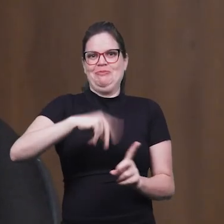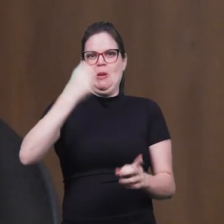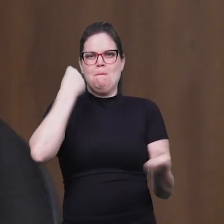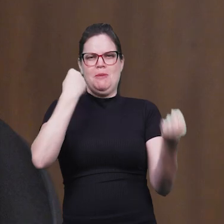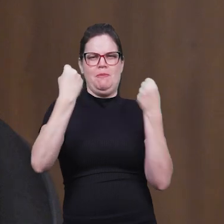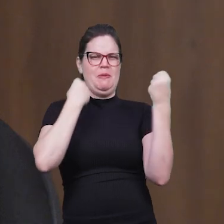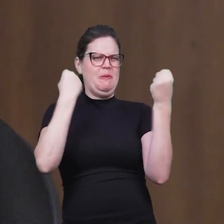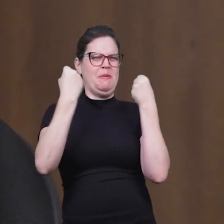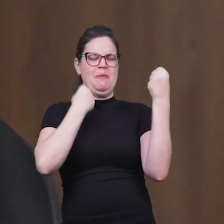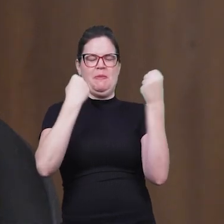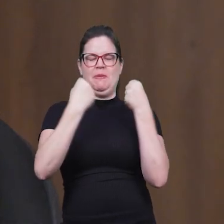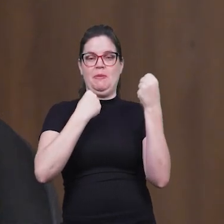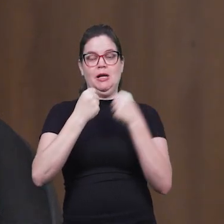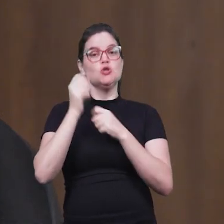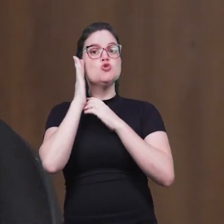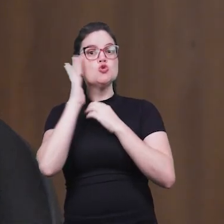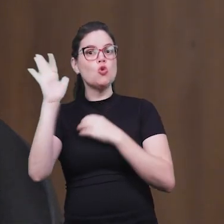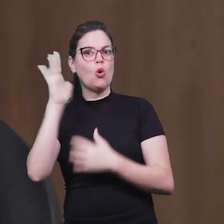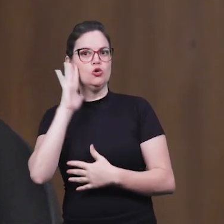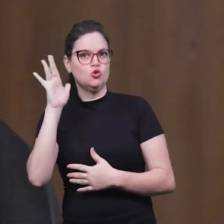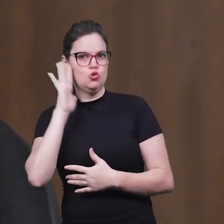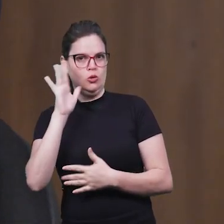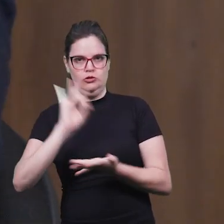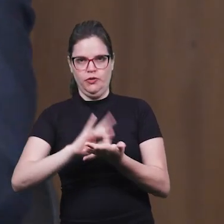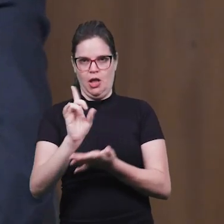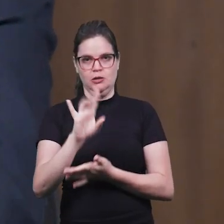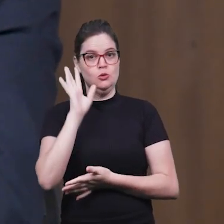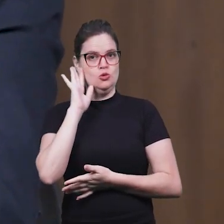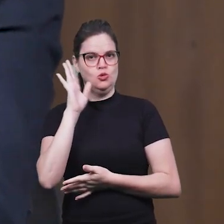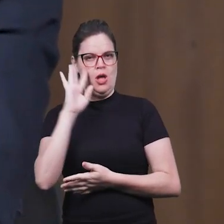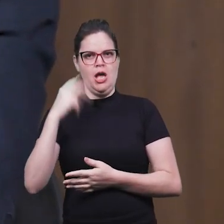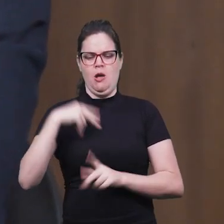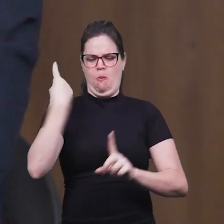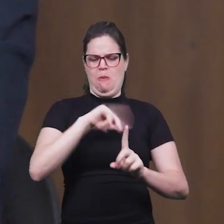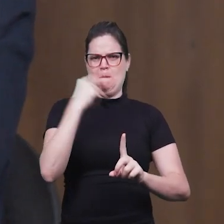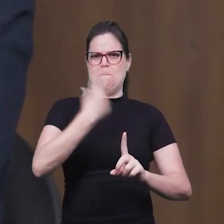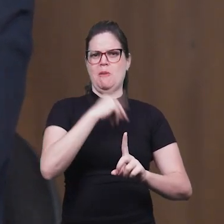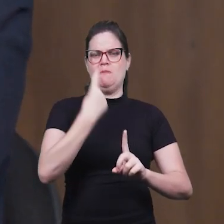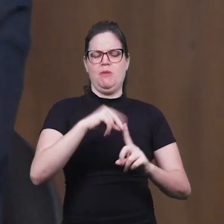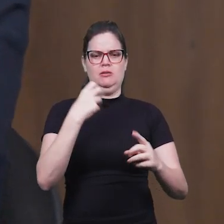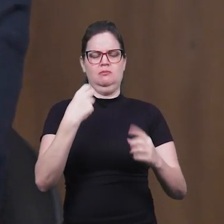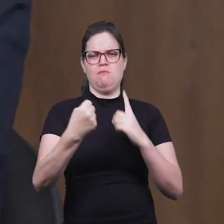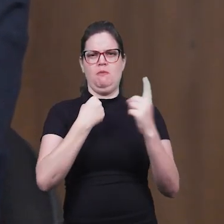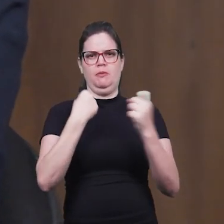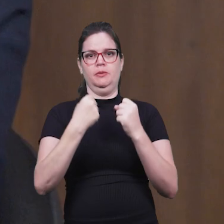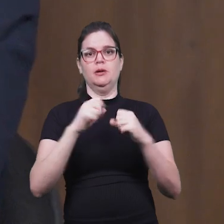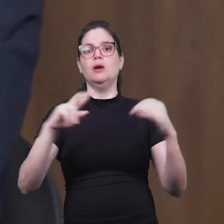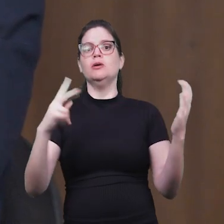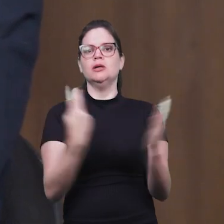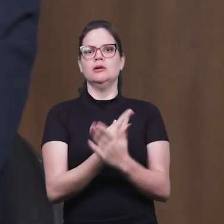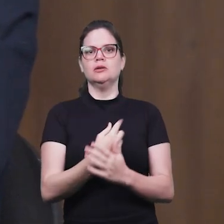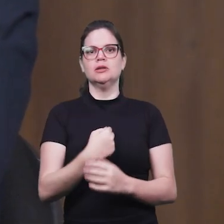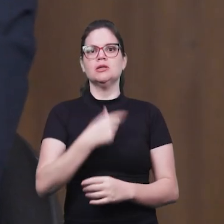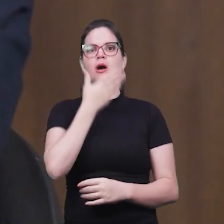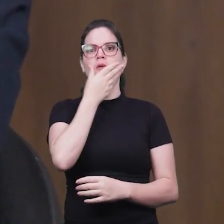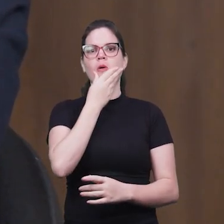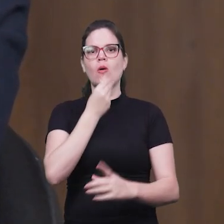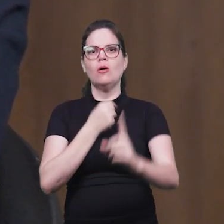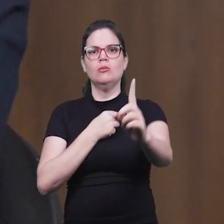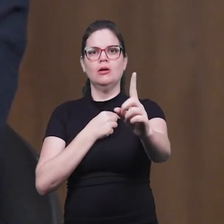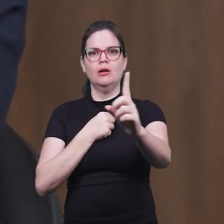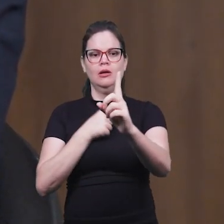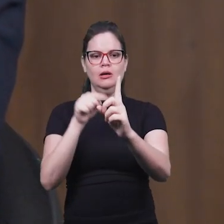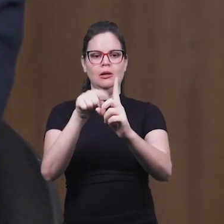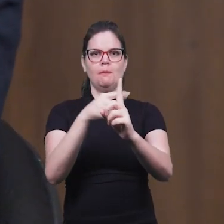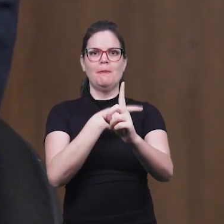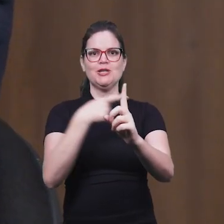Foi No sonho. No sonho, uma surra e tal. Aí aparecia um pastor para me ajudar, para me